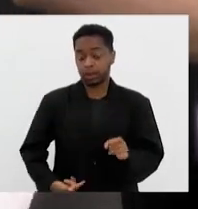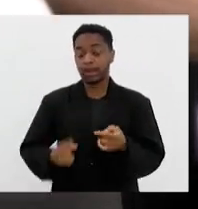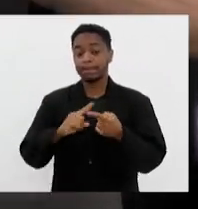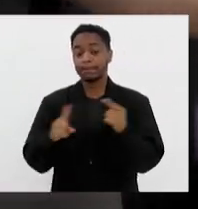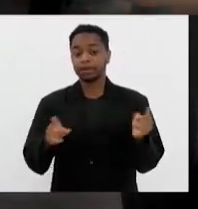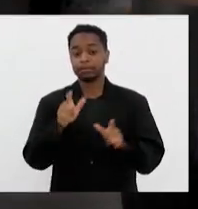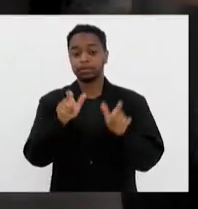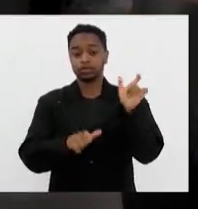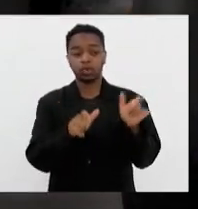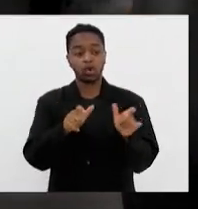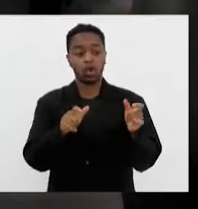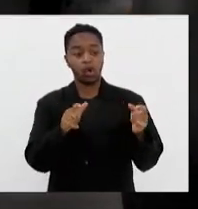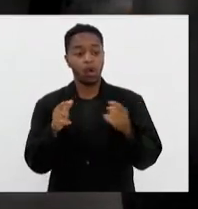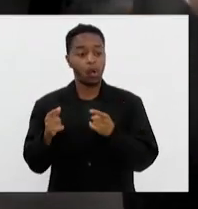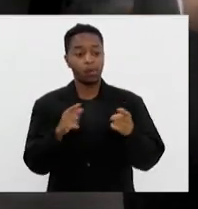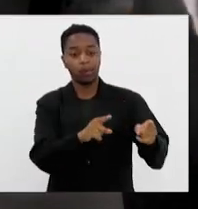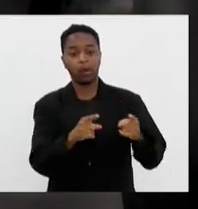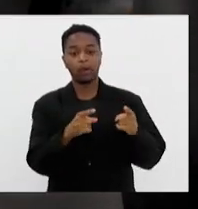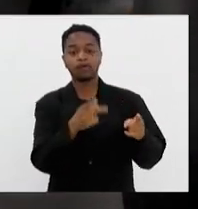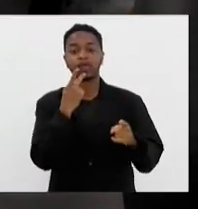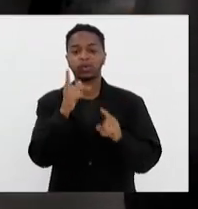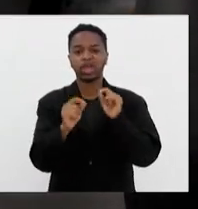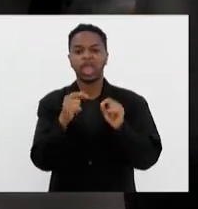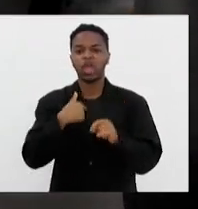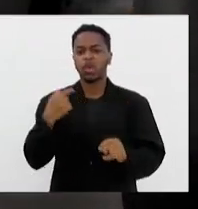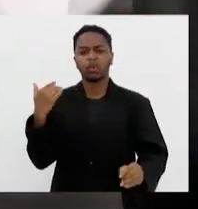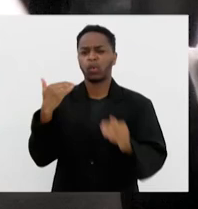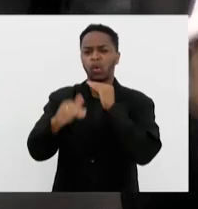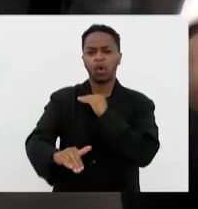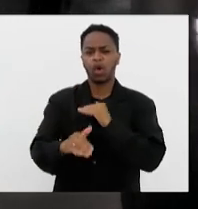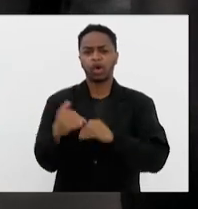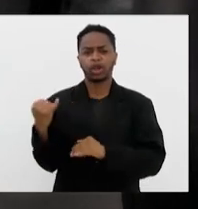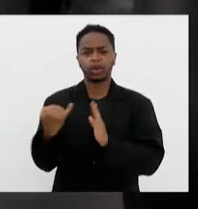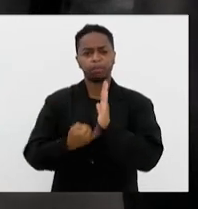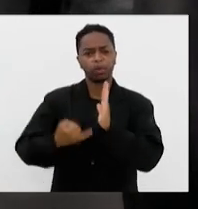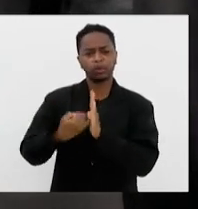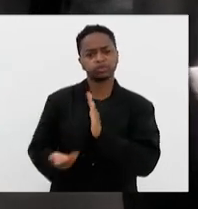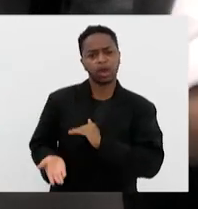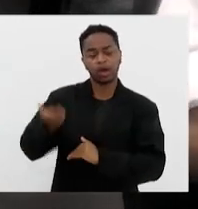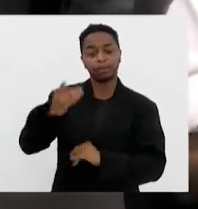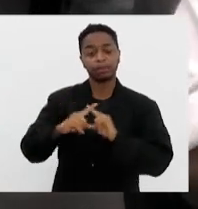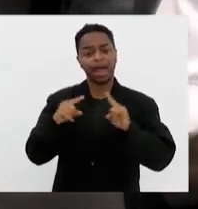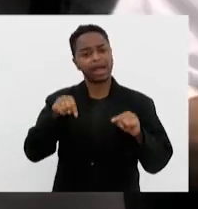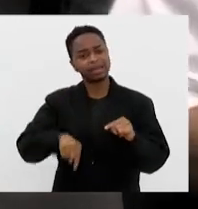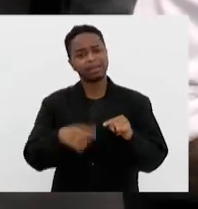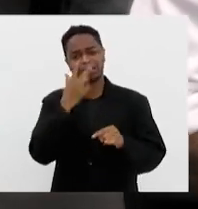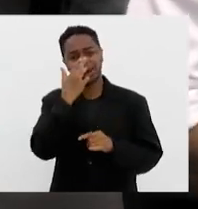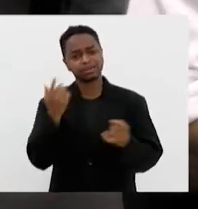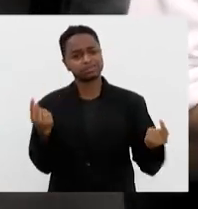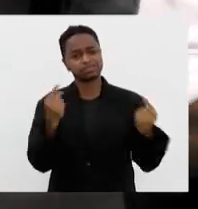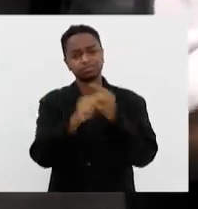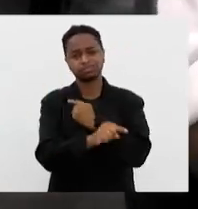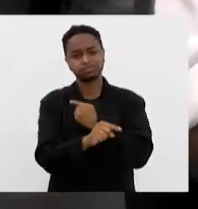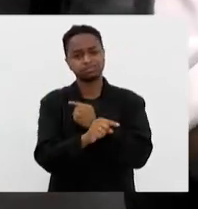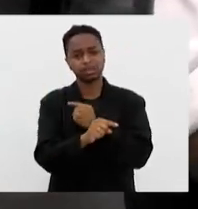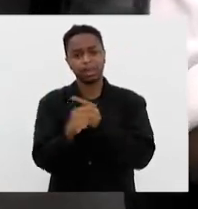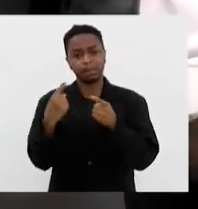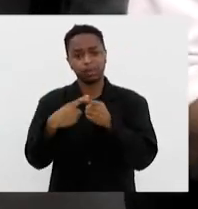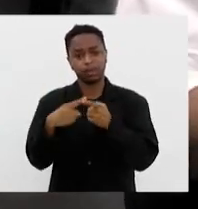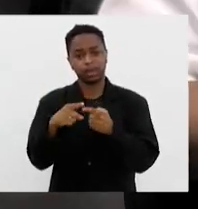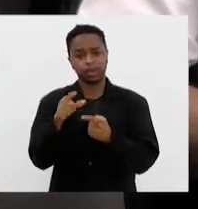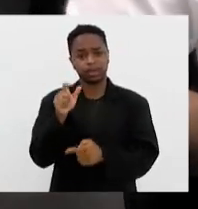forma oportunista, fala: eu sou contra, o imposto é muito alto, não pode cobrar. Então, aqui há uma inversão de valores. Um deputado